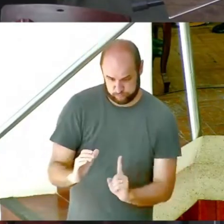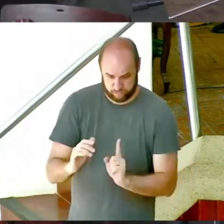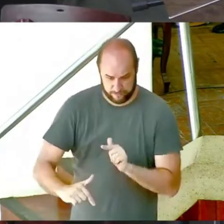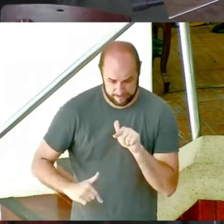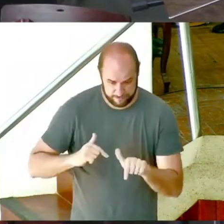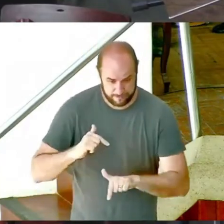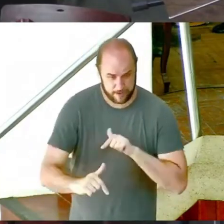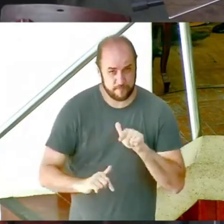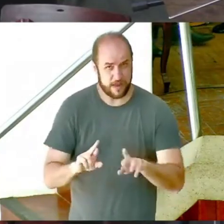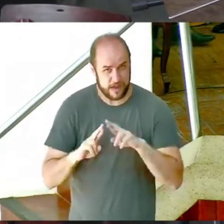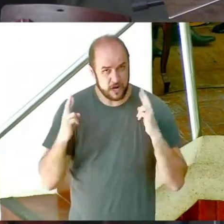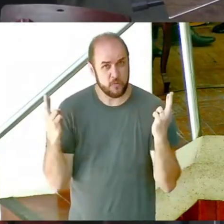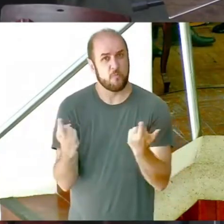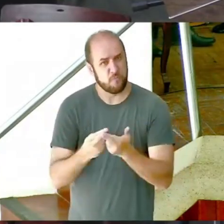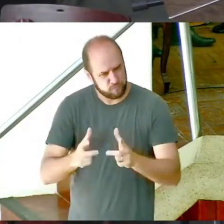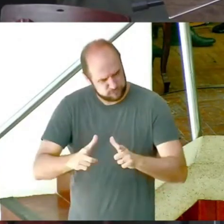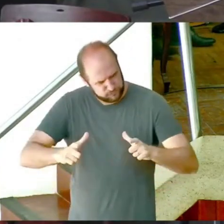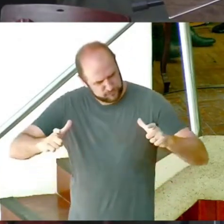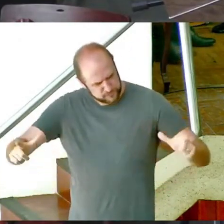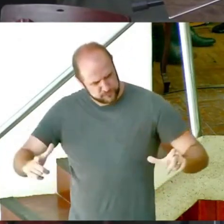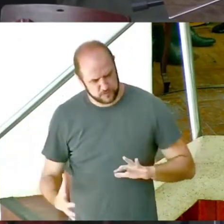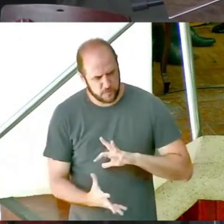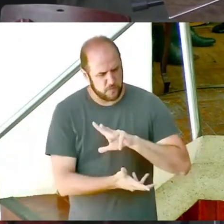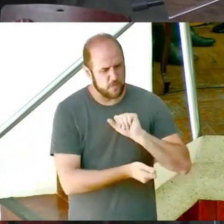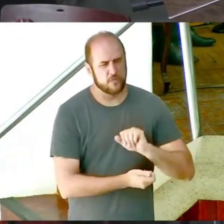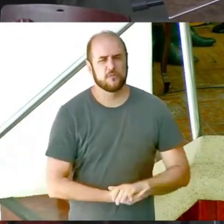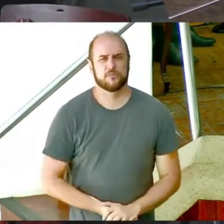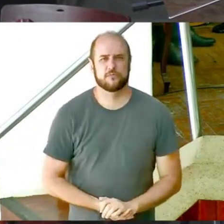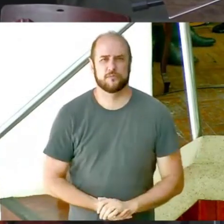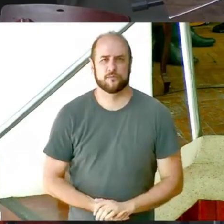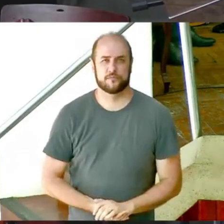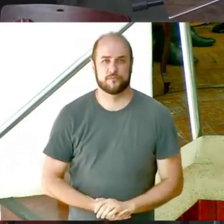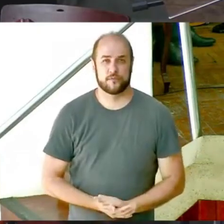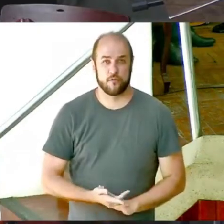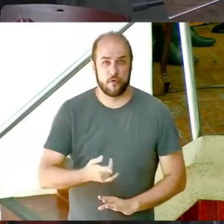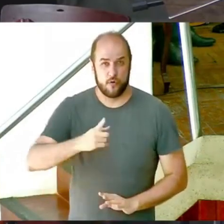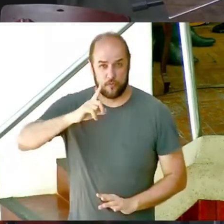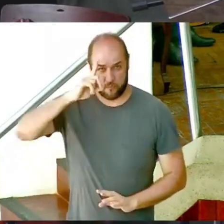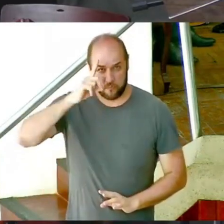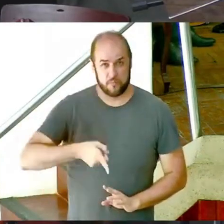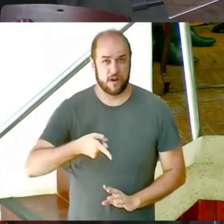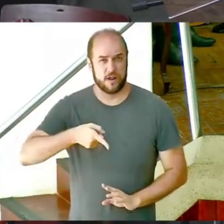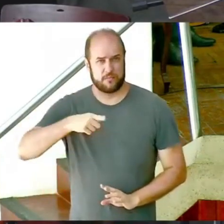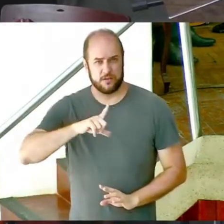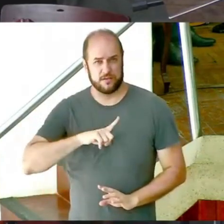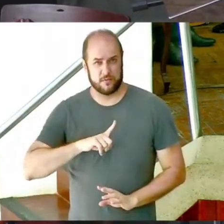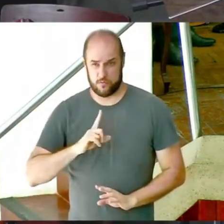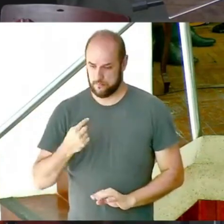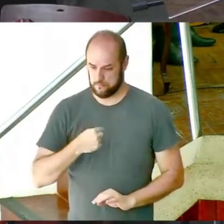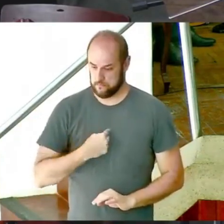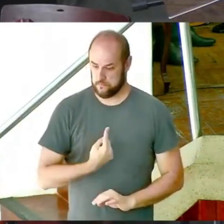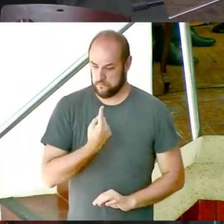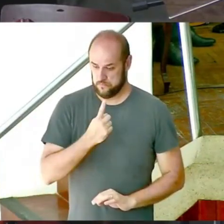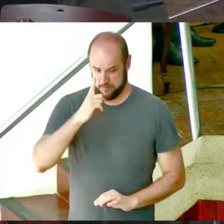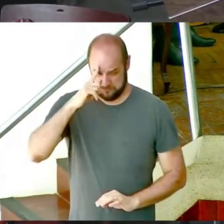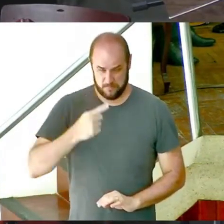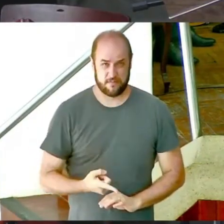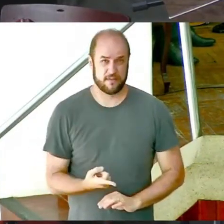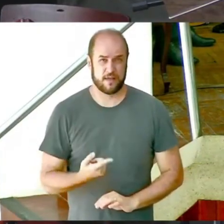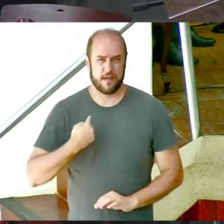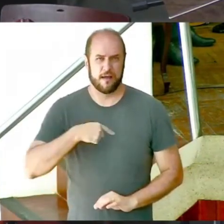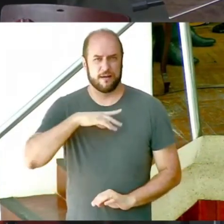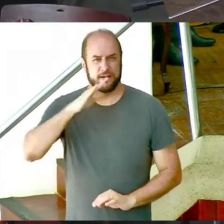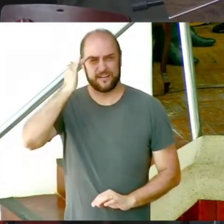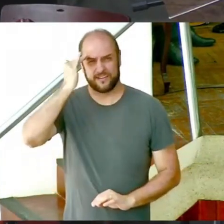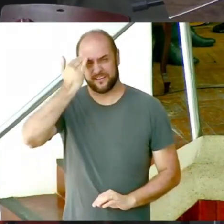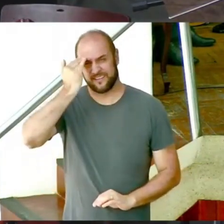avanço deste reino sobre a face da terra. Eis aqui um imperativo que não está em primeira pessoa, que dará a